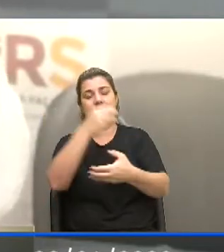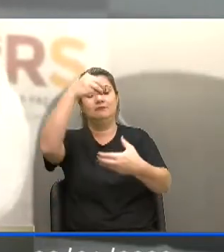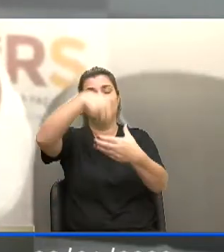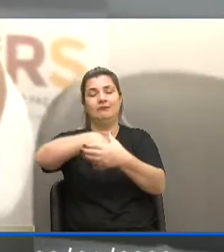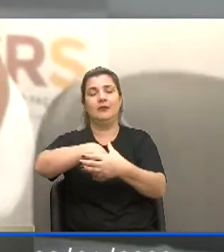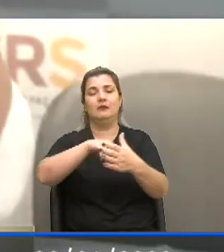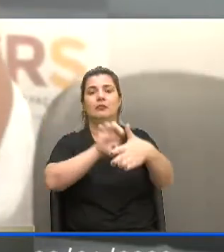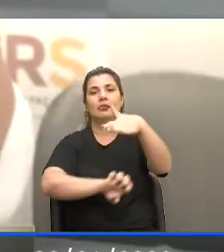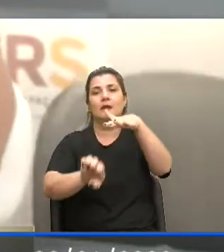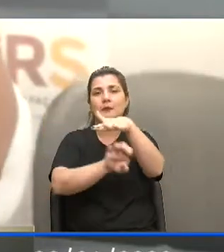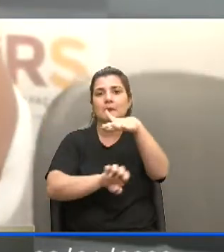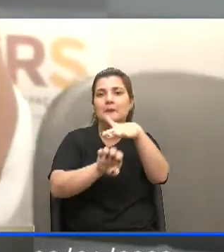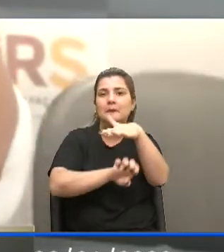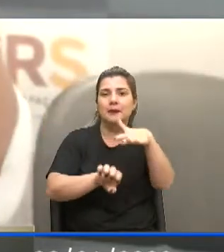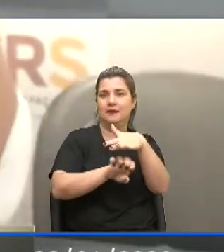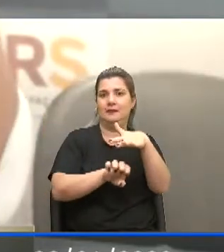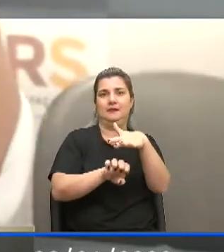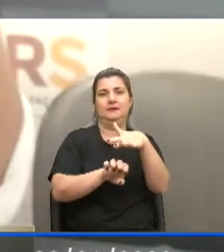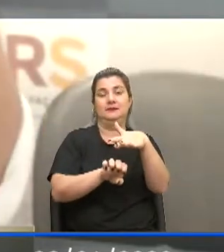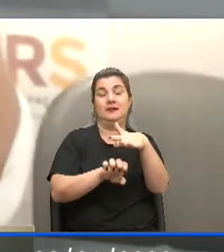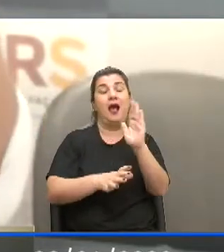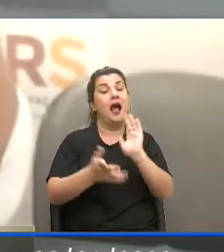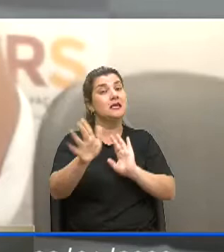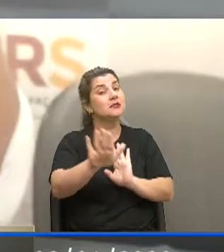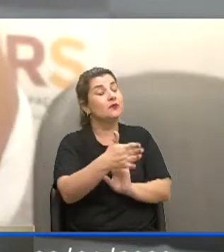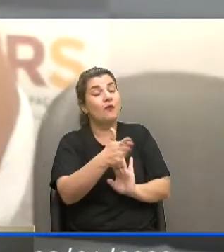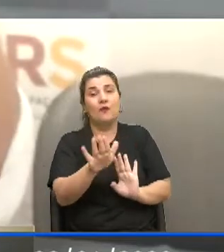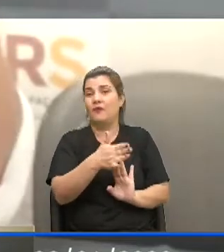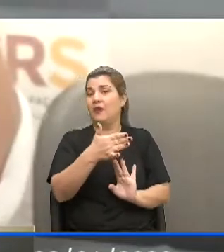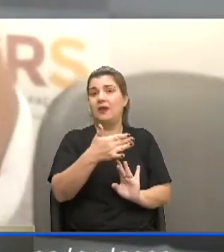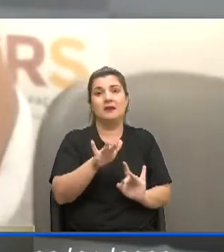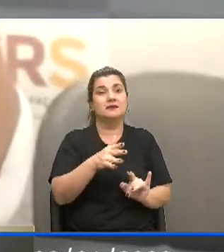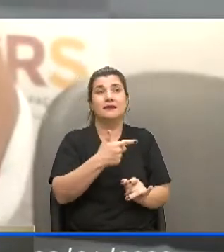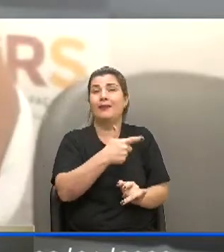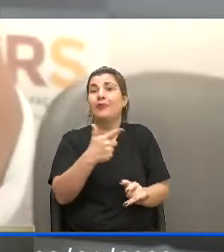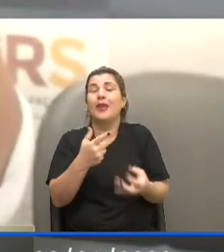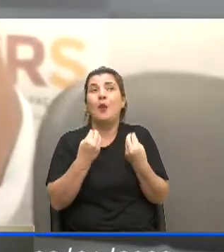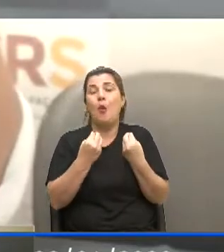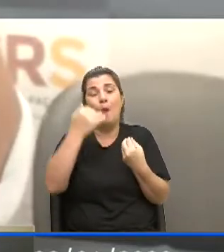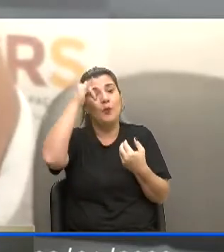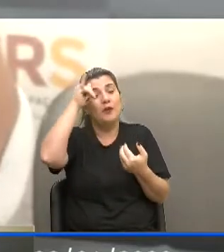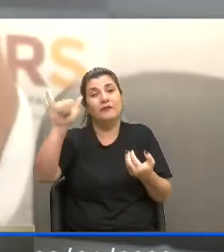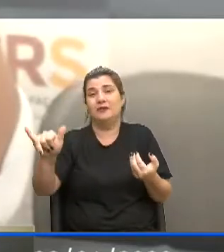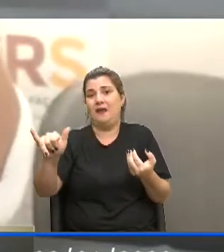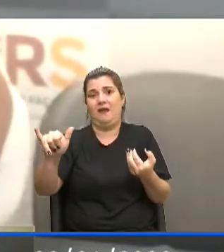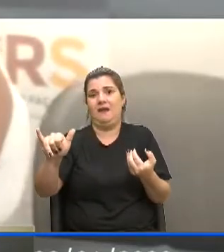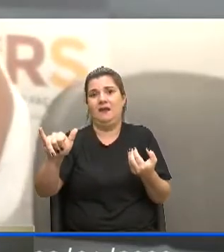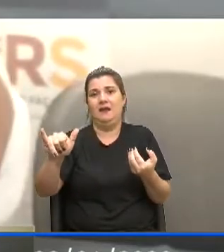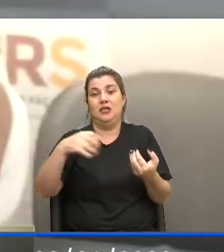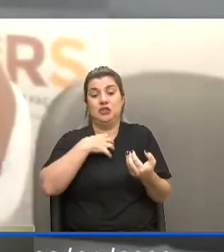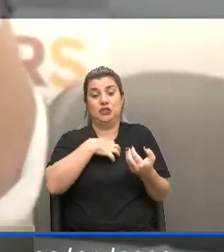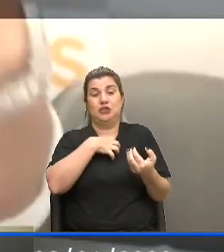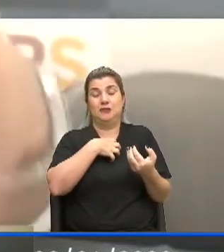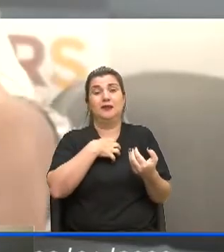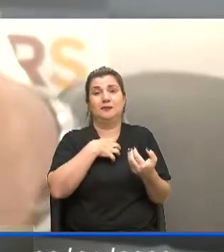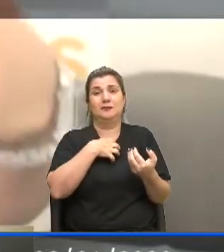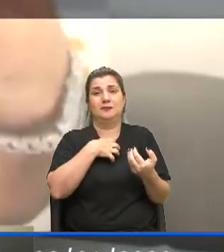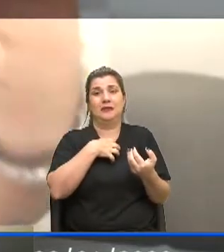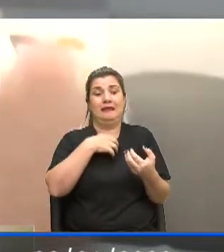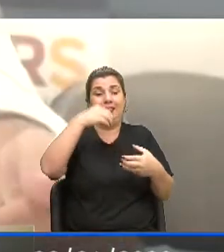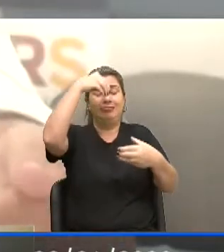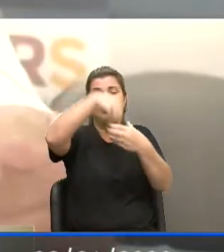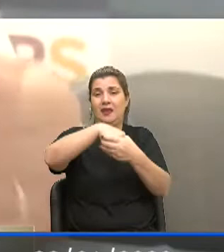será praticamente inevitável que a gente tenha situações como essas dentro de empresas, mas o grande objetivo é que a gente